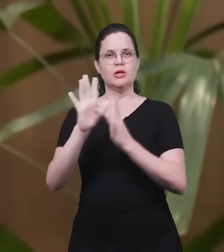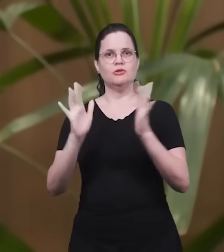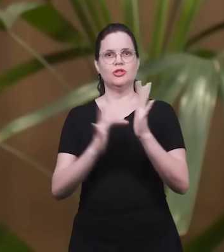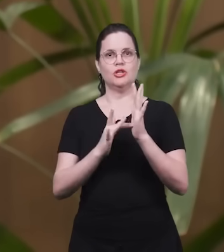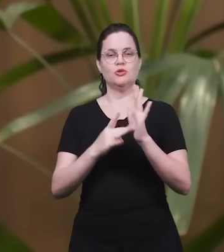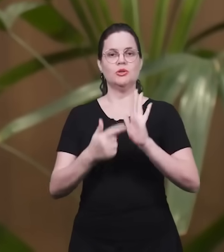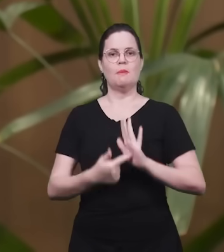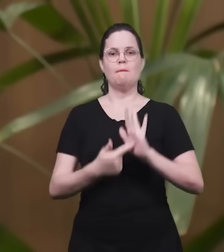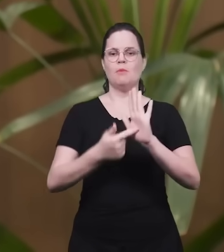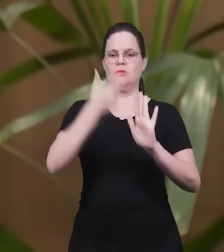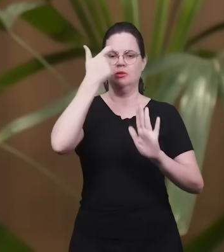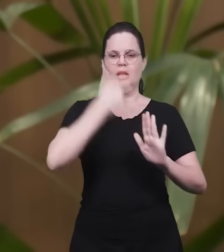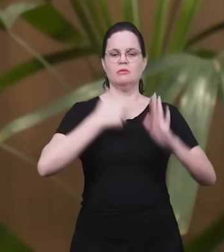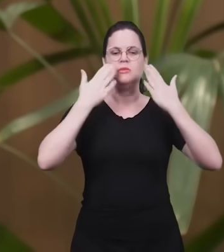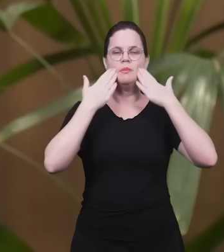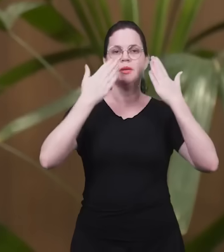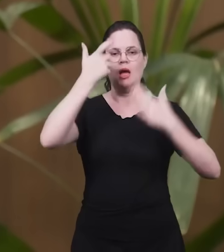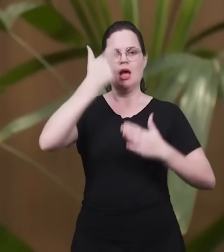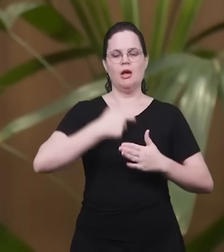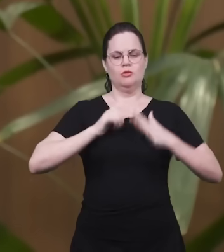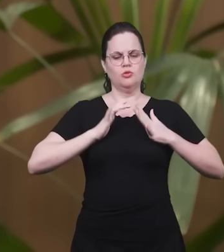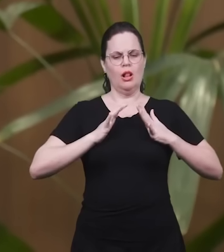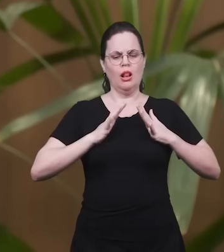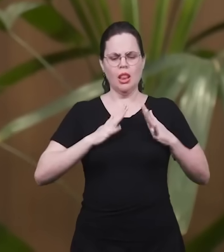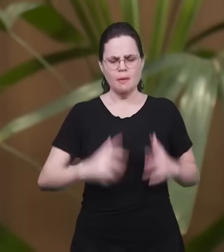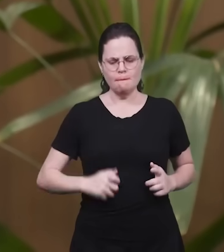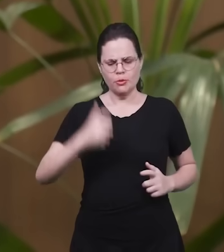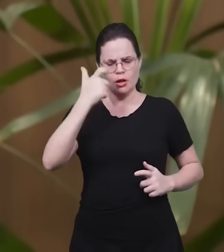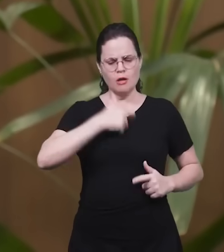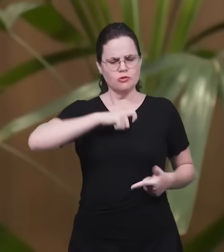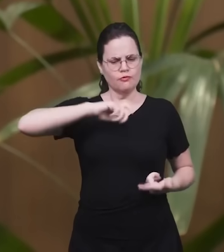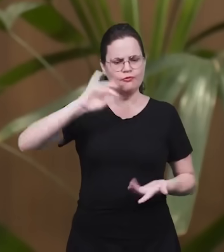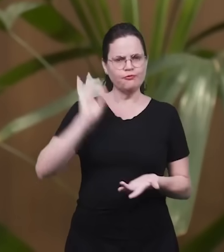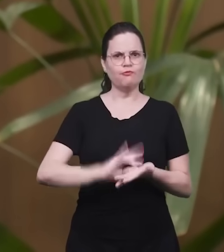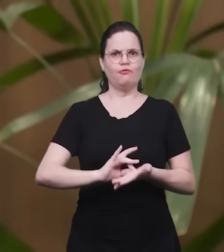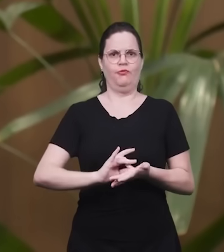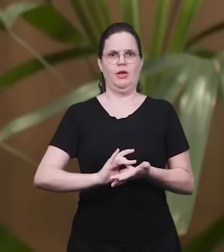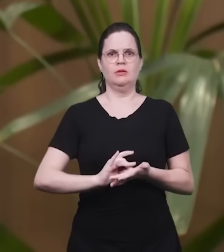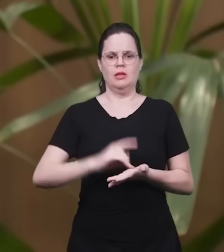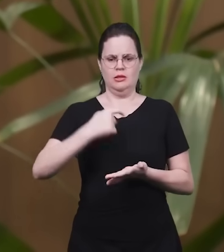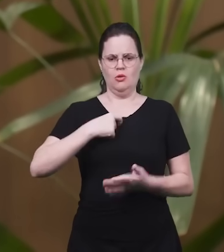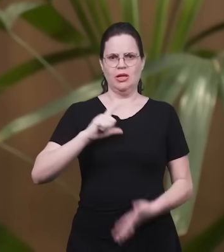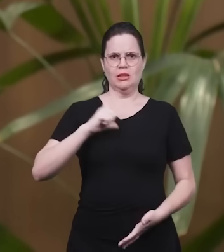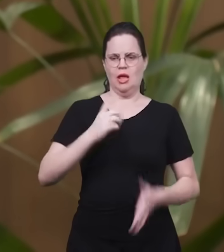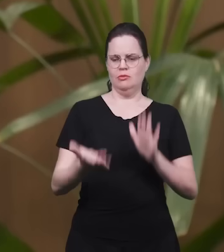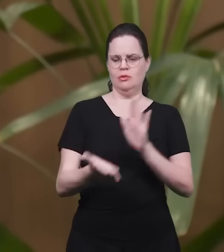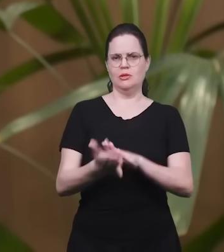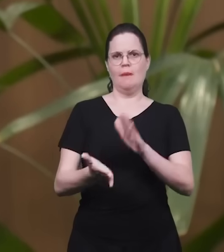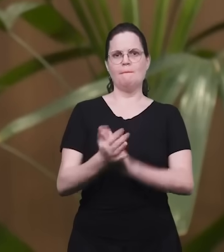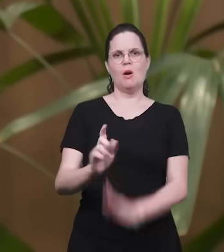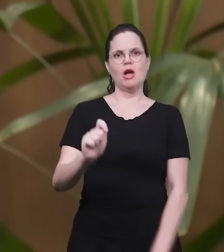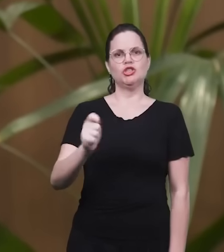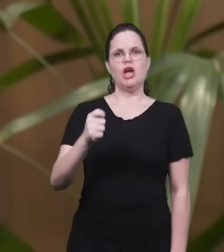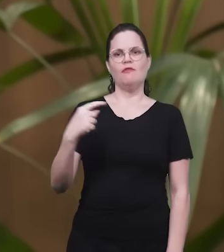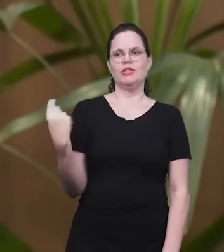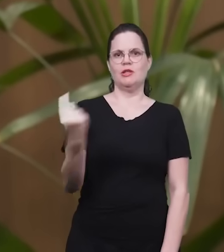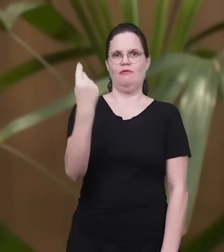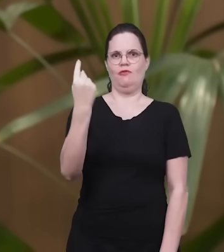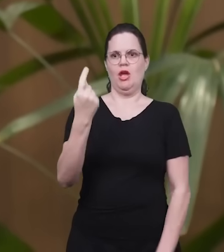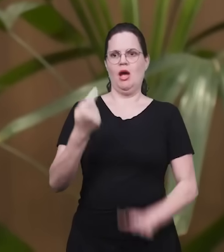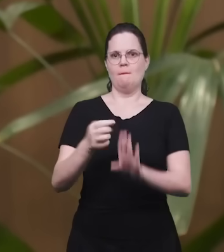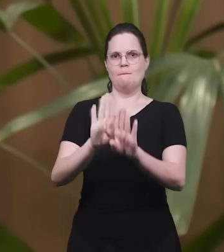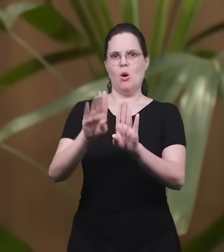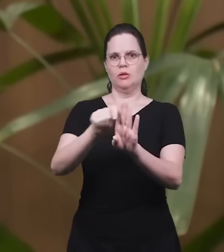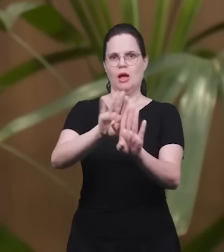assim, isso diz o que é santo, o que é verdadeiro, o que tem na mão a chave de Davi, o que